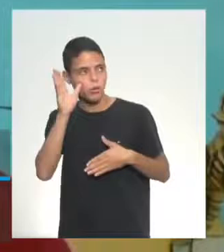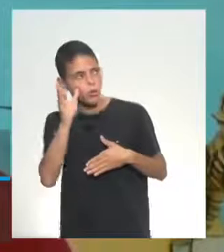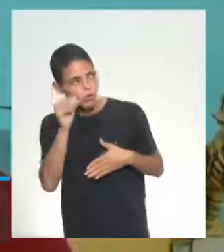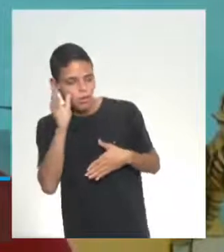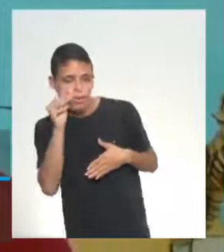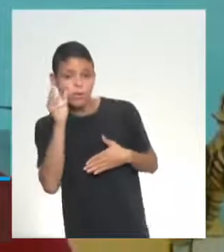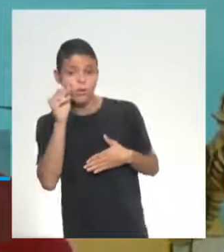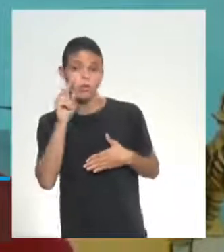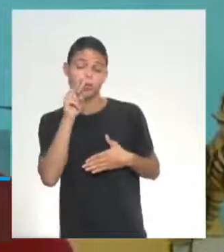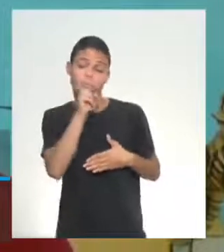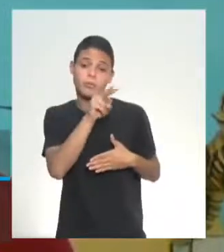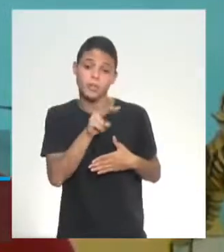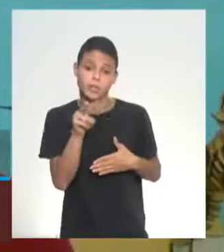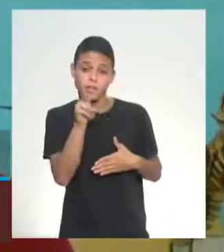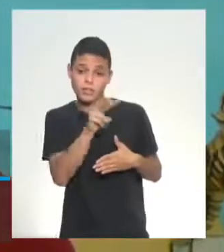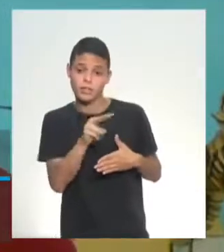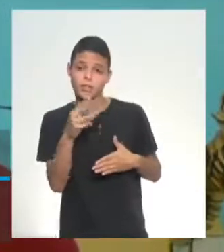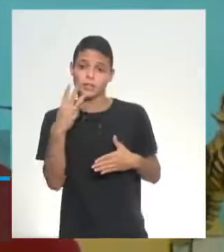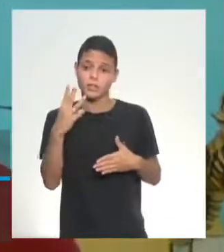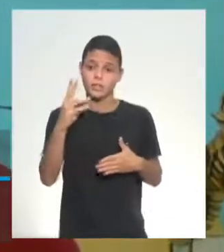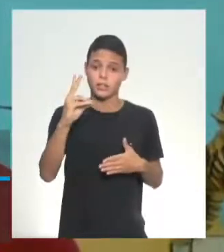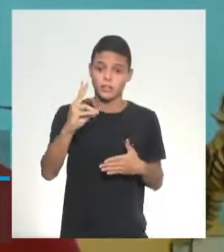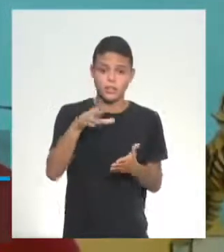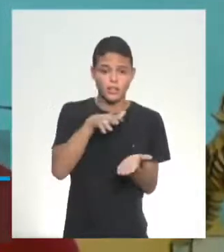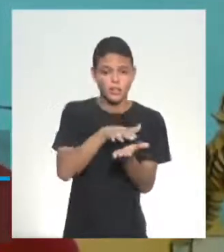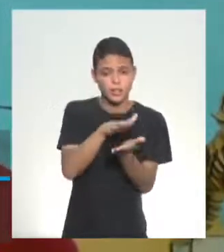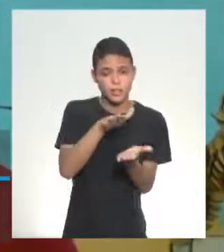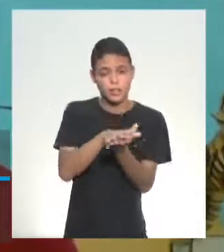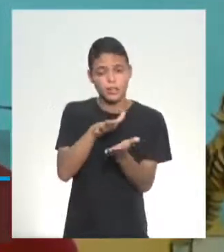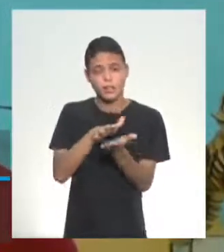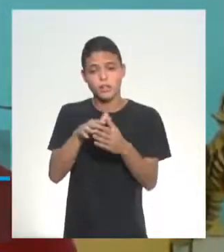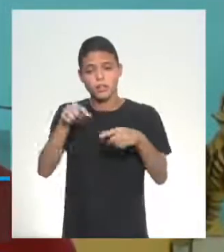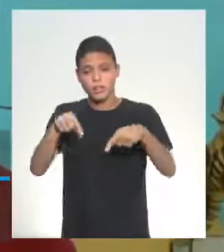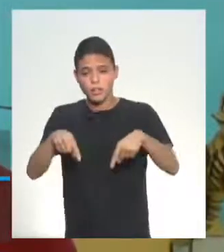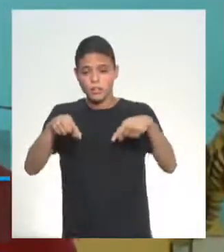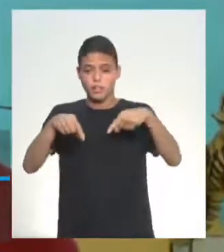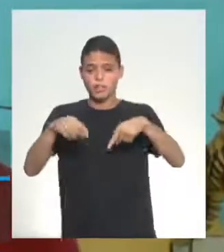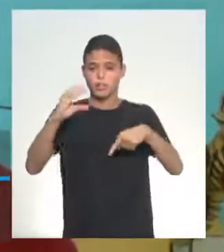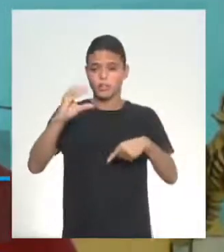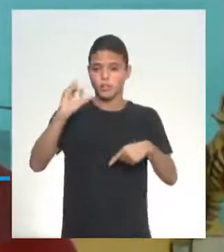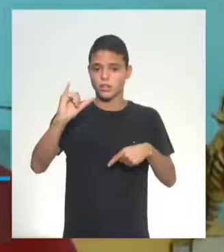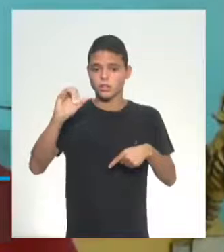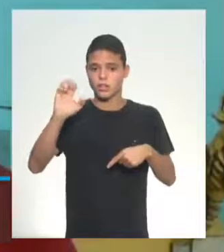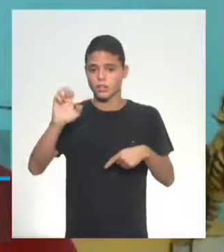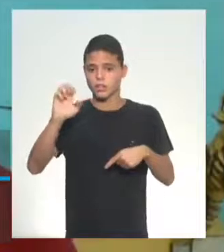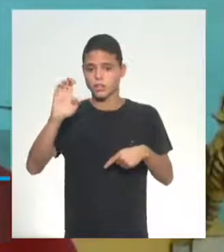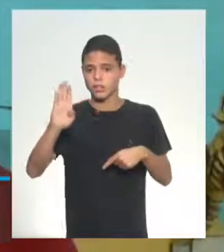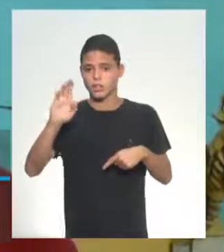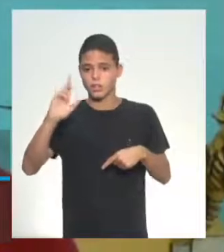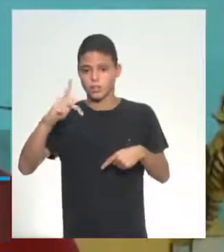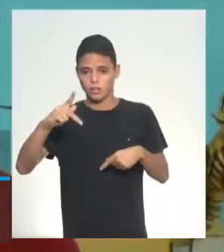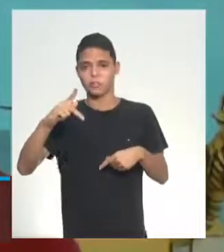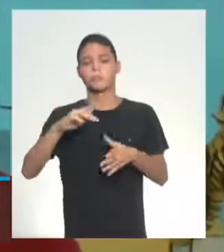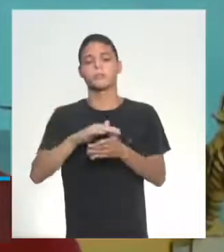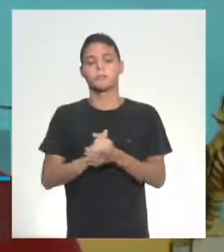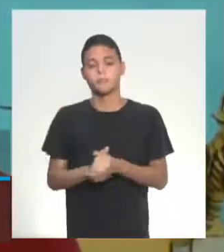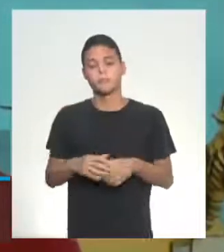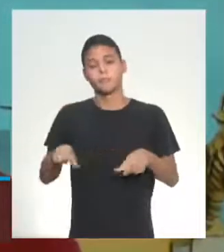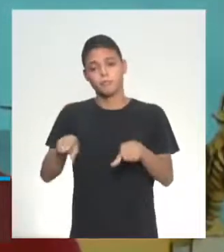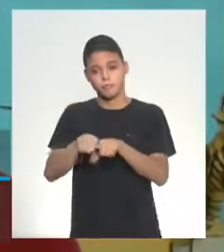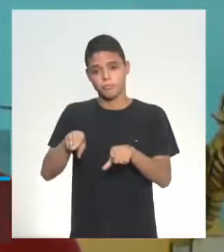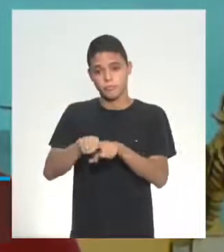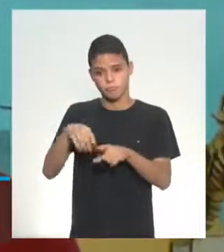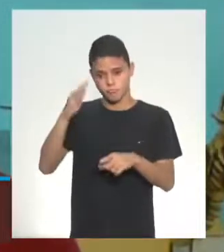de impressora a gente tem aqui no CIEBP. E eu estou falando e eu estou entusiasmado também, porque eu já estou sabendo que o professor Katsu preparou